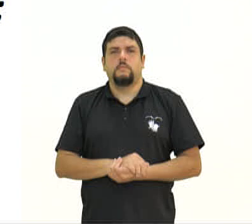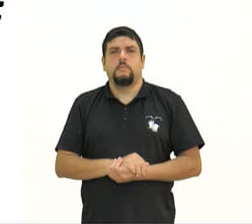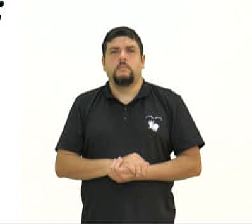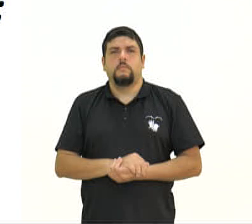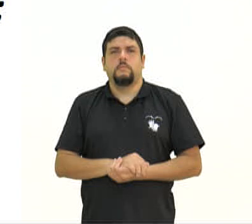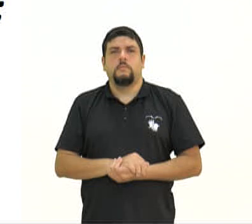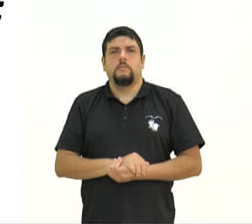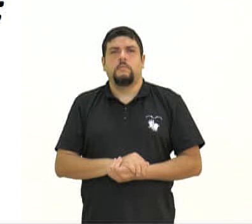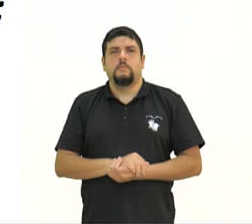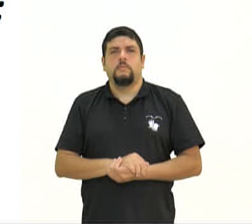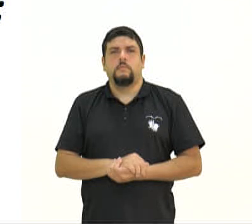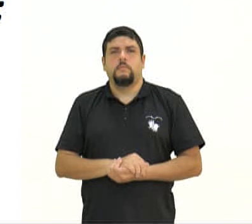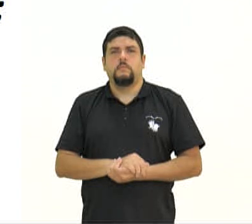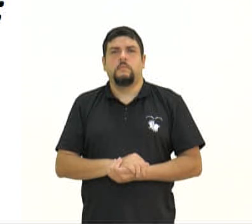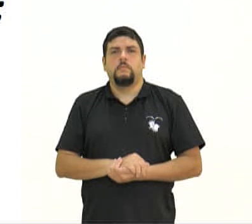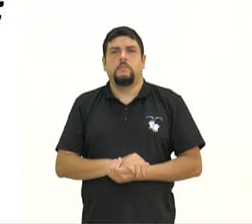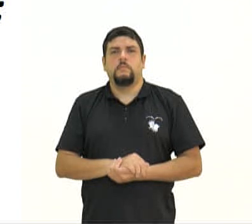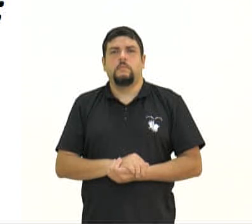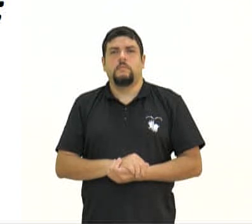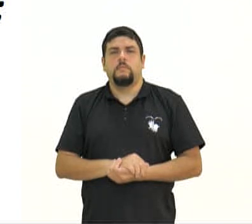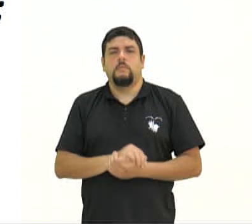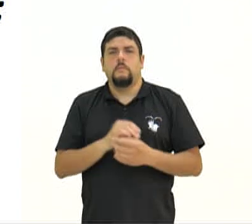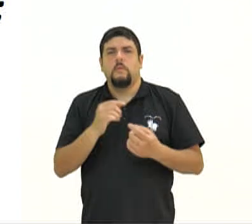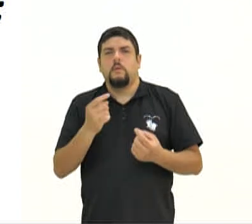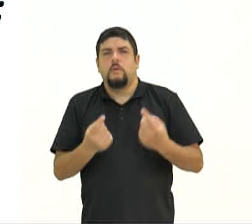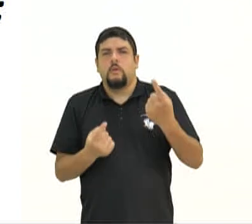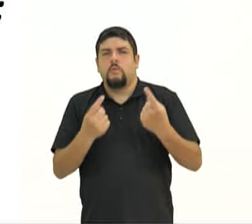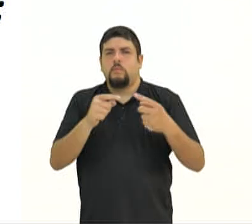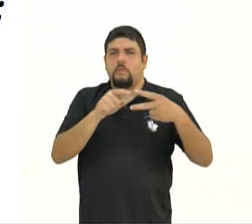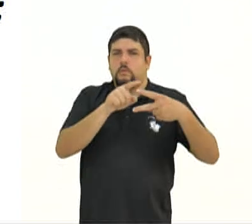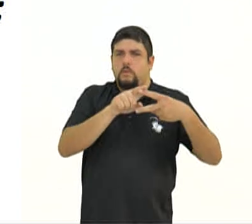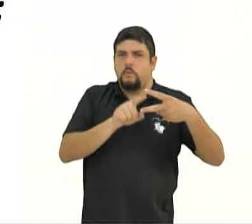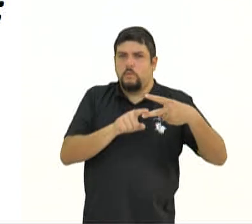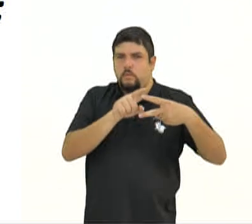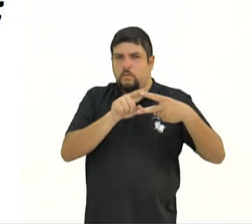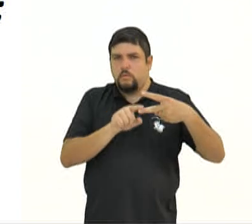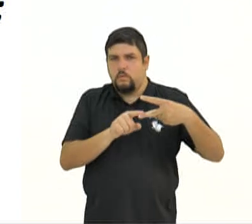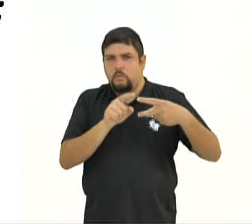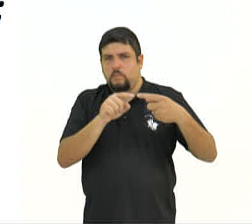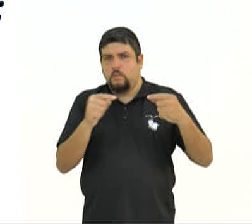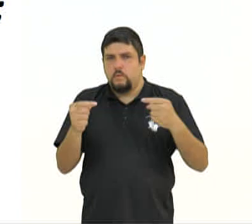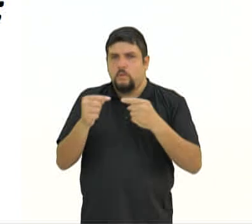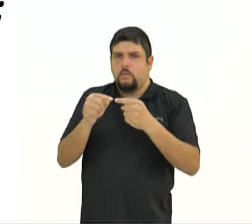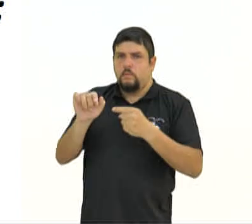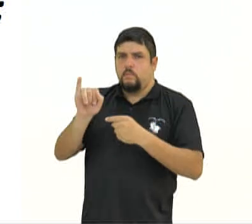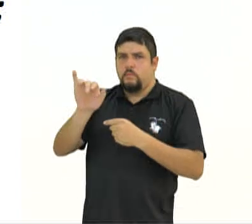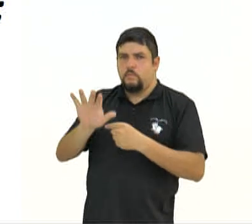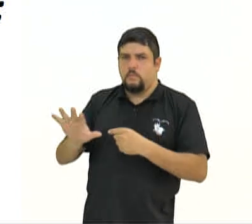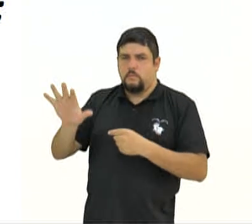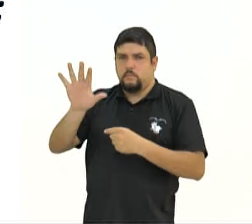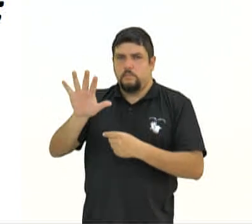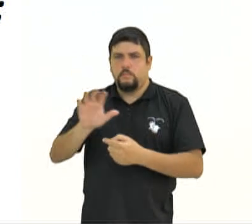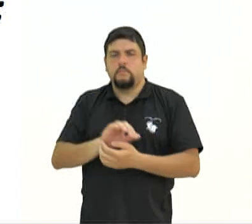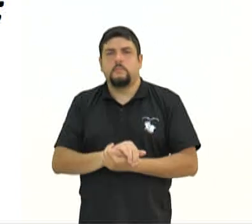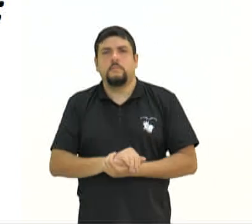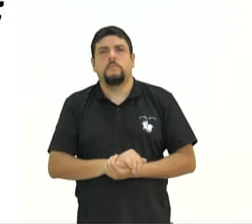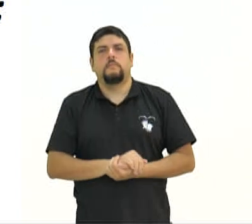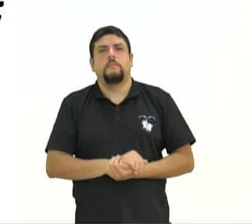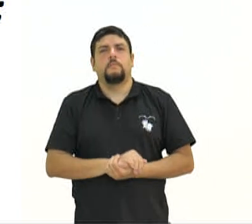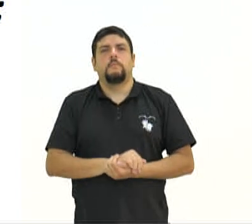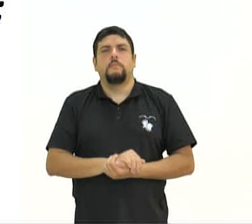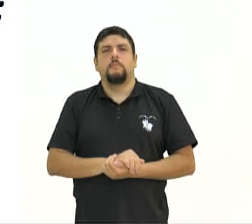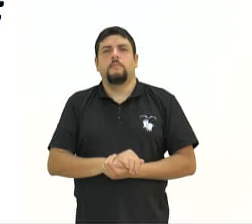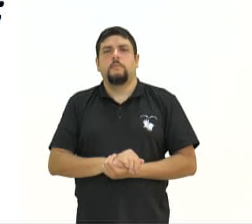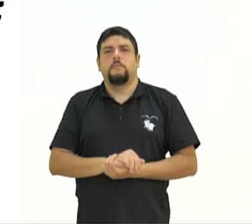las piernas levantadas? Qual das duas alternativas está de acordo com a imagem que nós temos ali ao lado? Em la